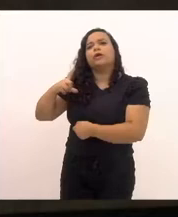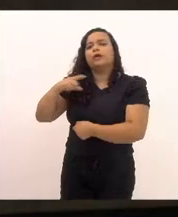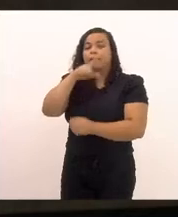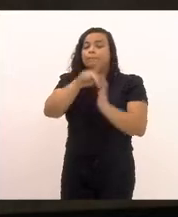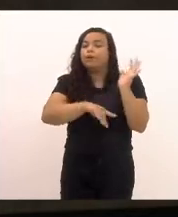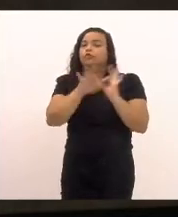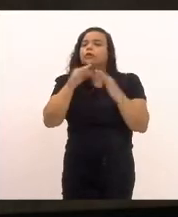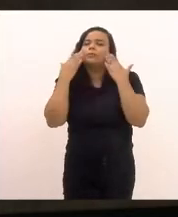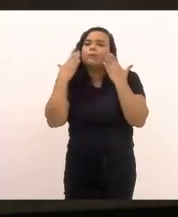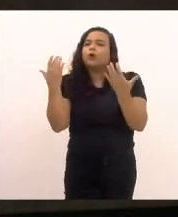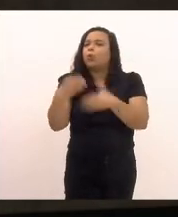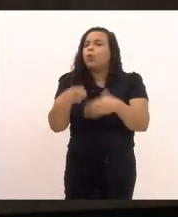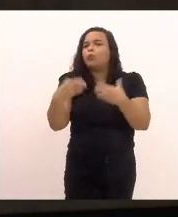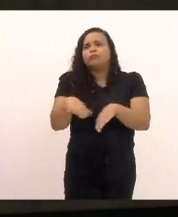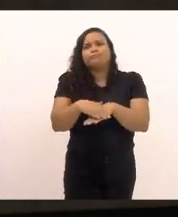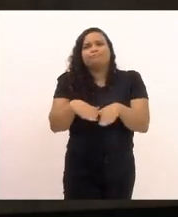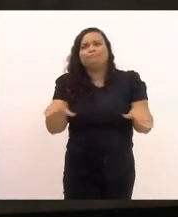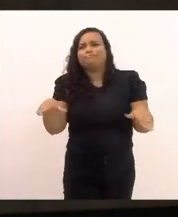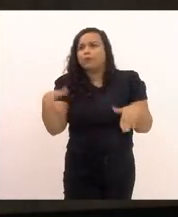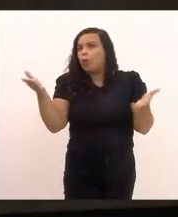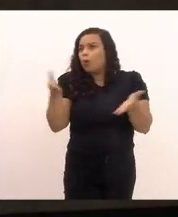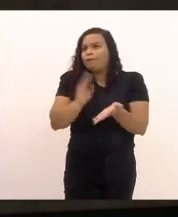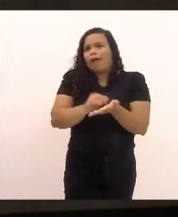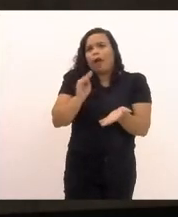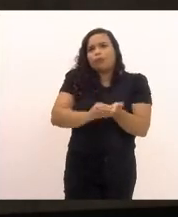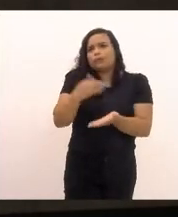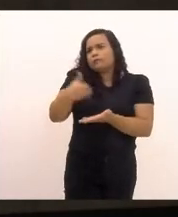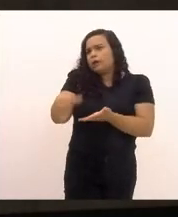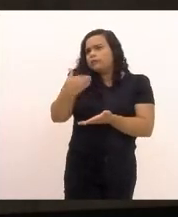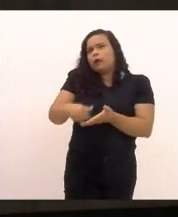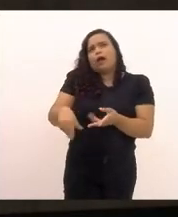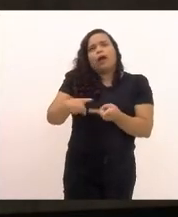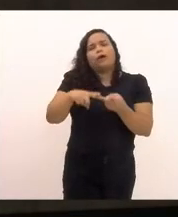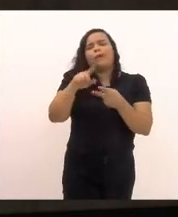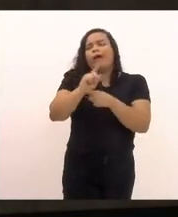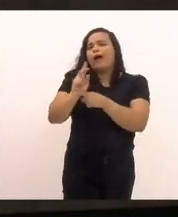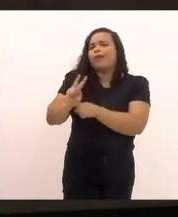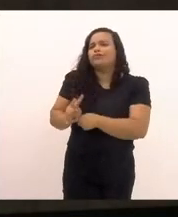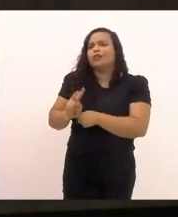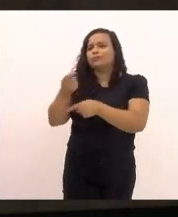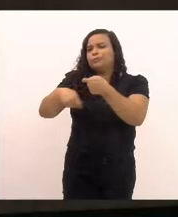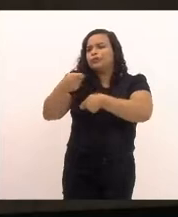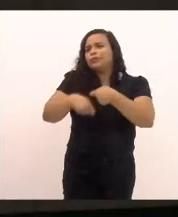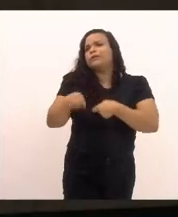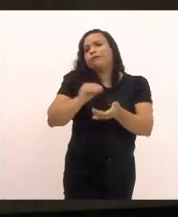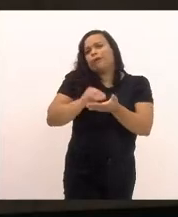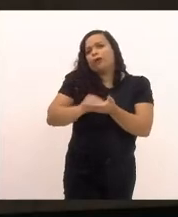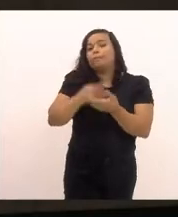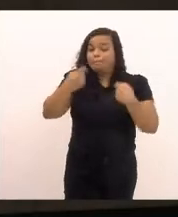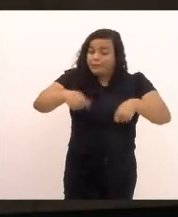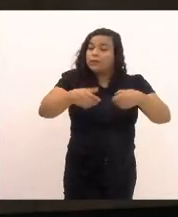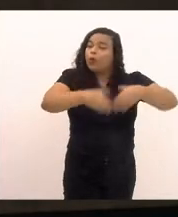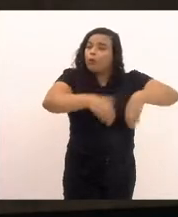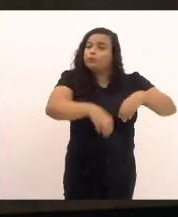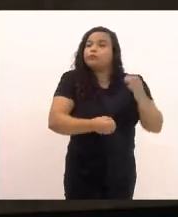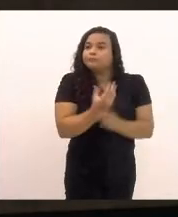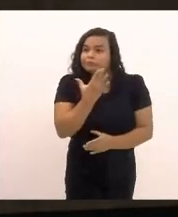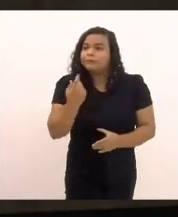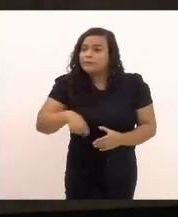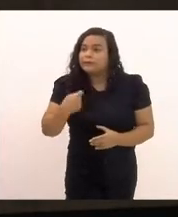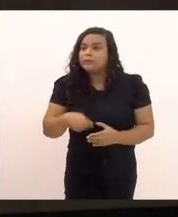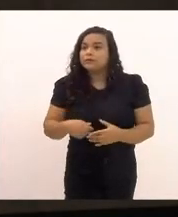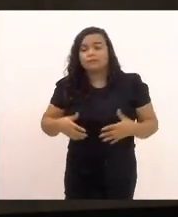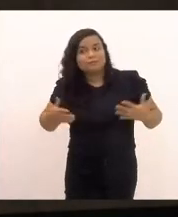esses cargos. Hoje a gente tem falta de secretário, de agente administrativo nas escolas, e tem que ter concurso, né? Tem que ter concurso.